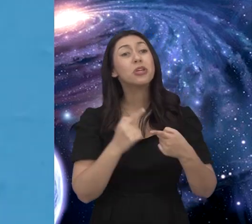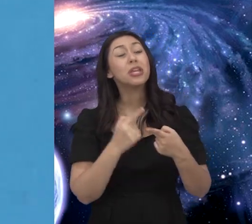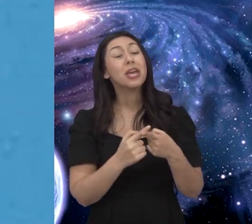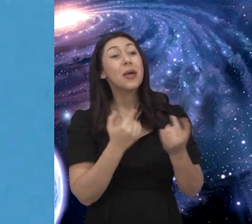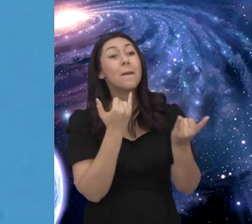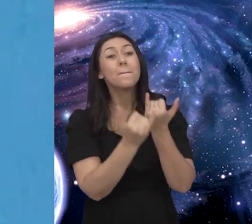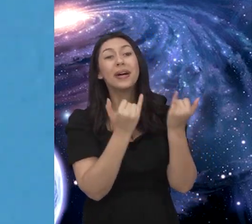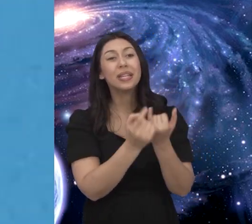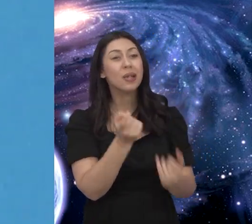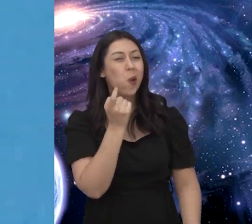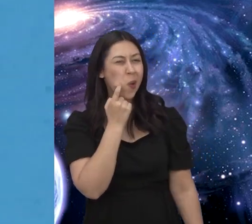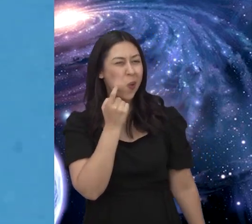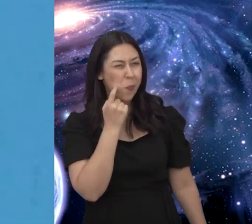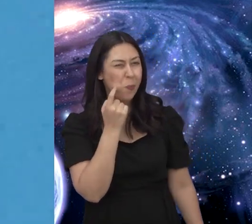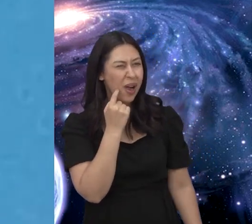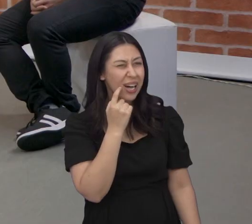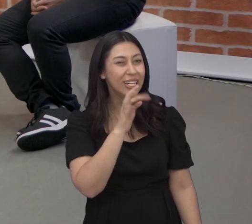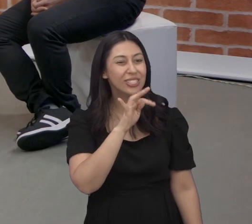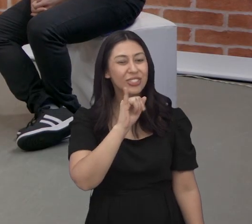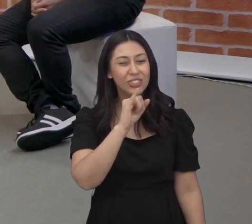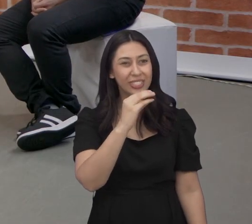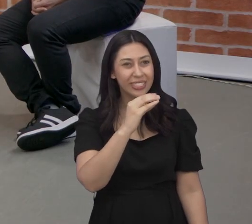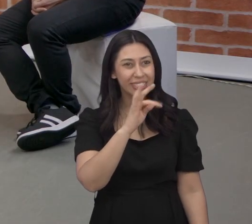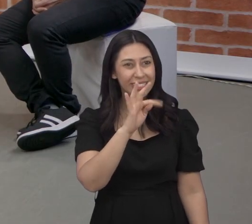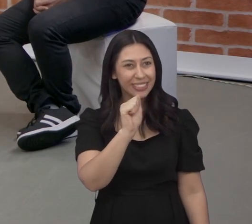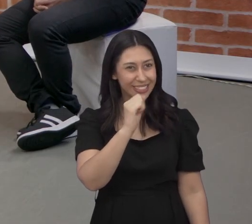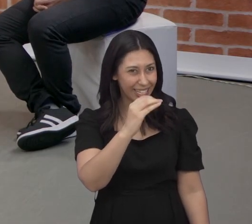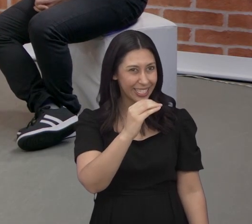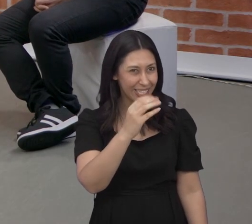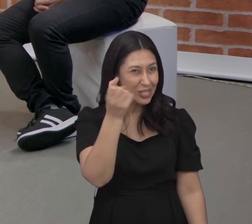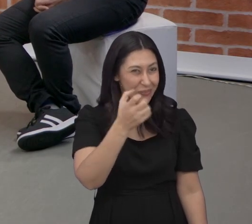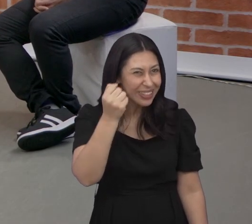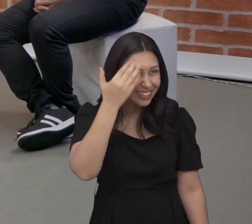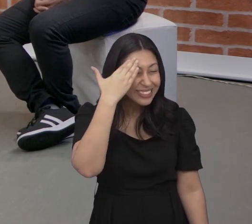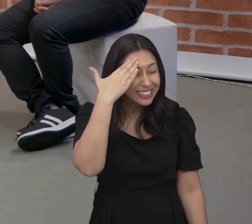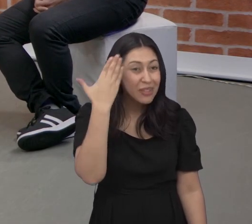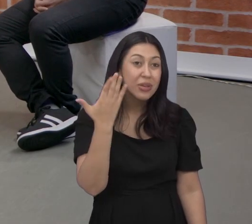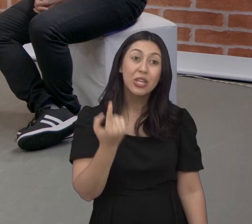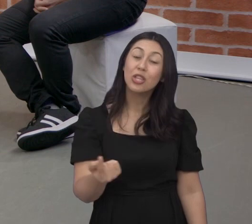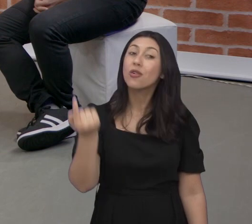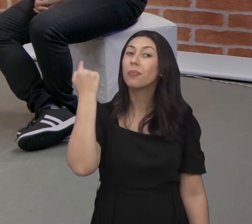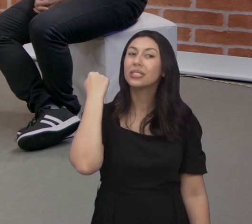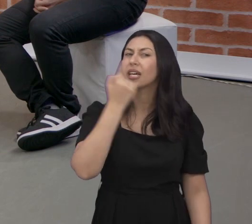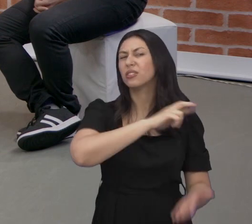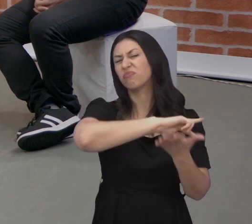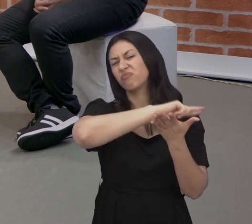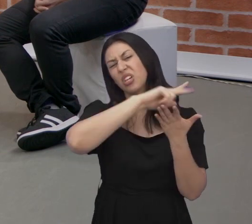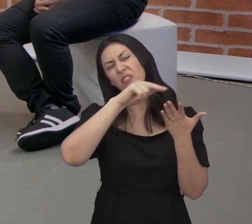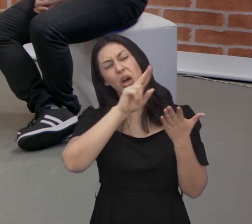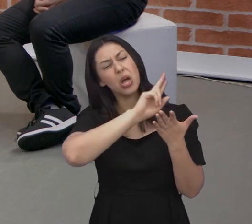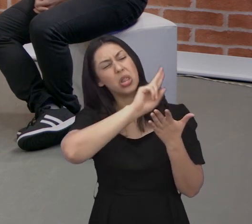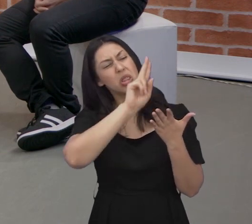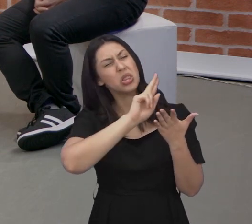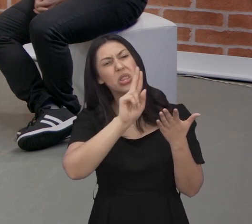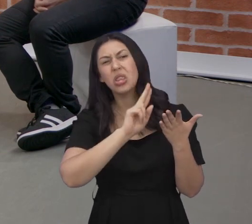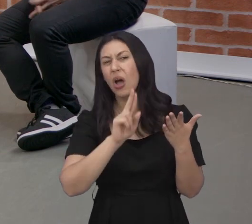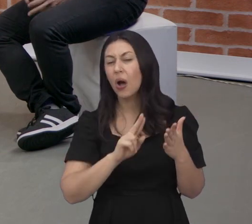balinha Tic-Tac mesmo, daquelas balinhas branquinhas. Só. Por isso que acabou ficando popularmente conhecido. Antes chamava de UFO